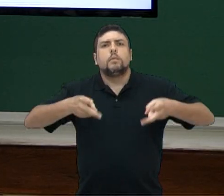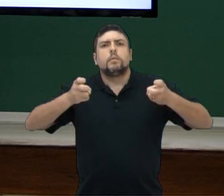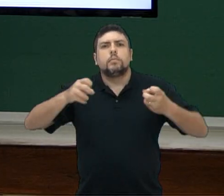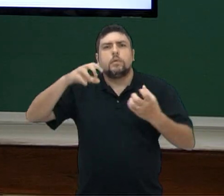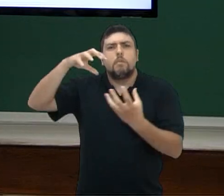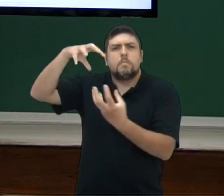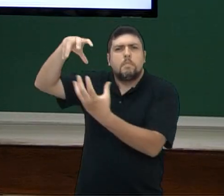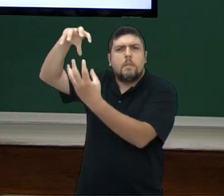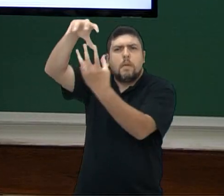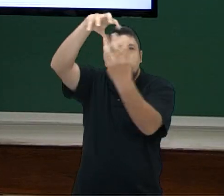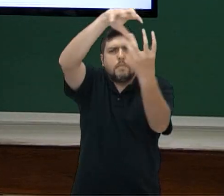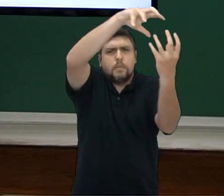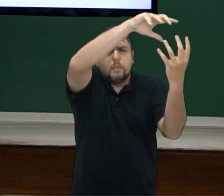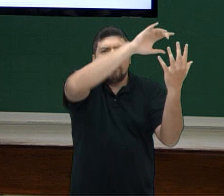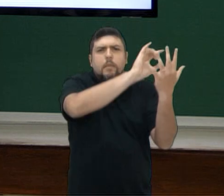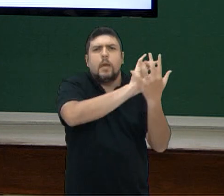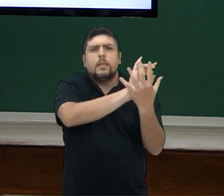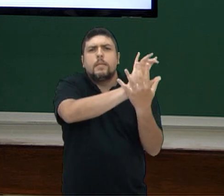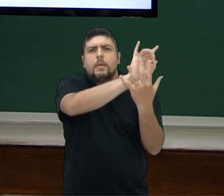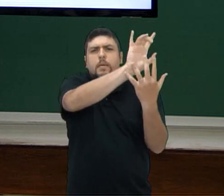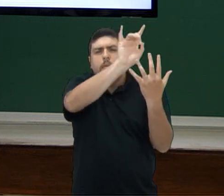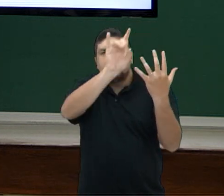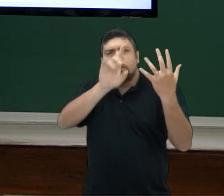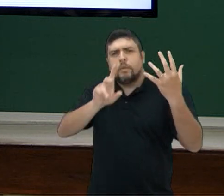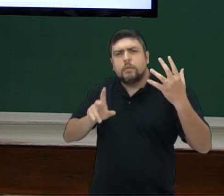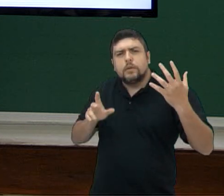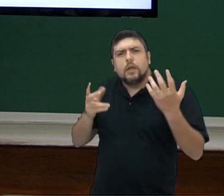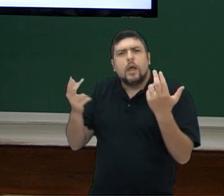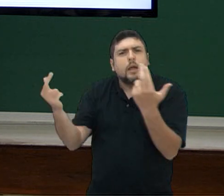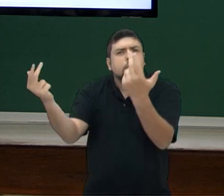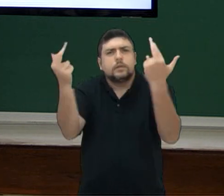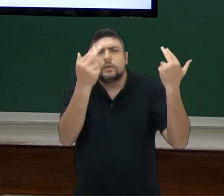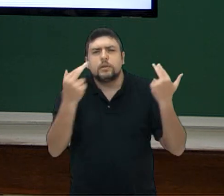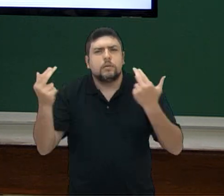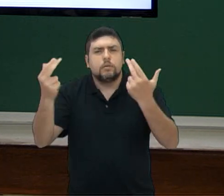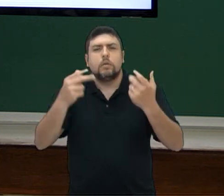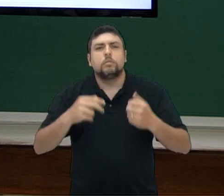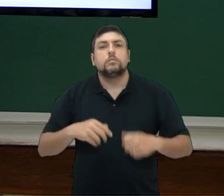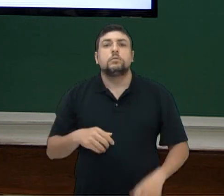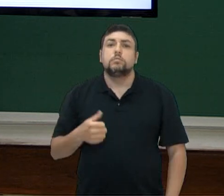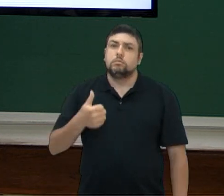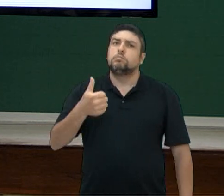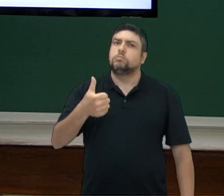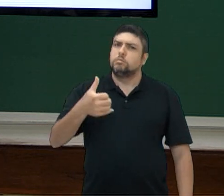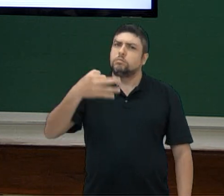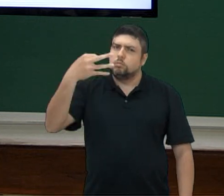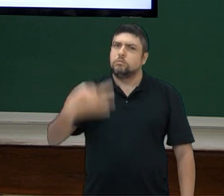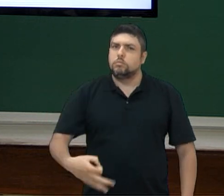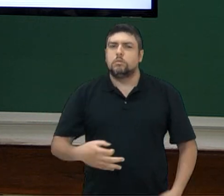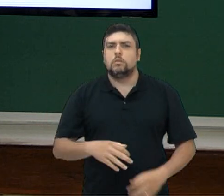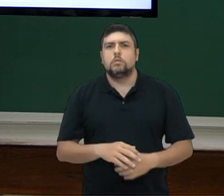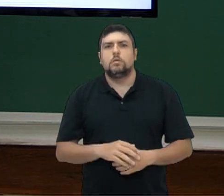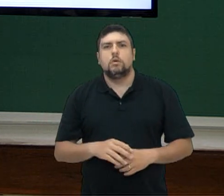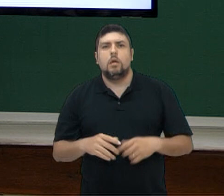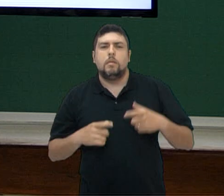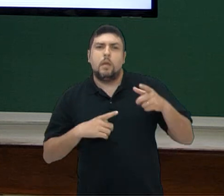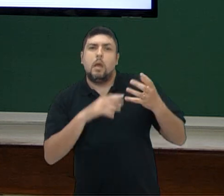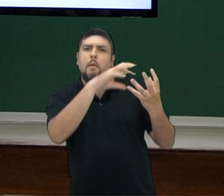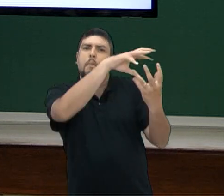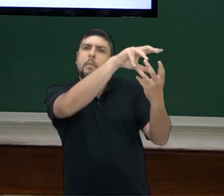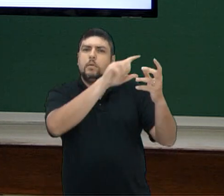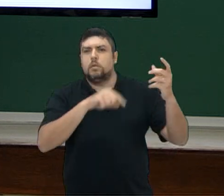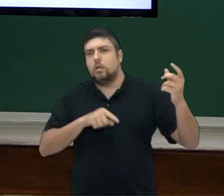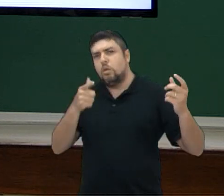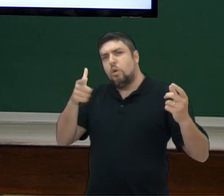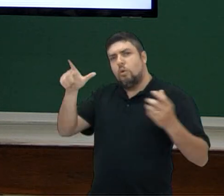mesmos componentes, dos mesmos elementos. Perfeito, pessoal, é isso mesmo. Então você não tem componentes assim específicos ou diferentes do que